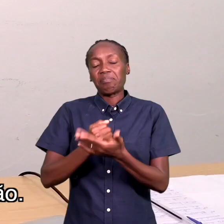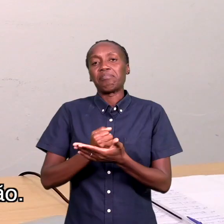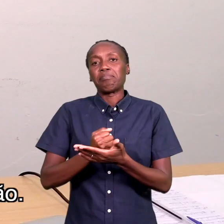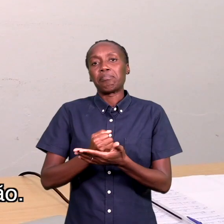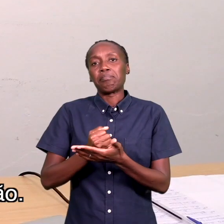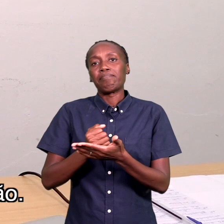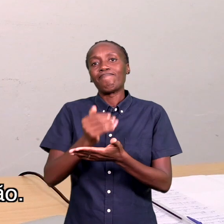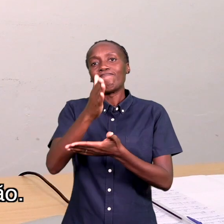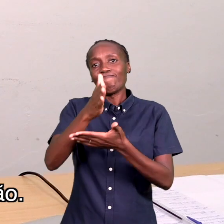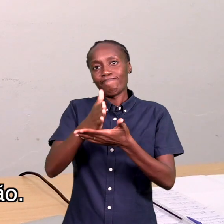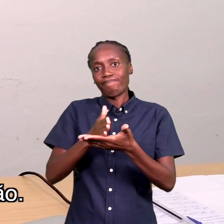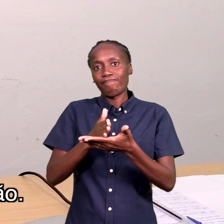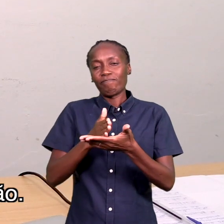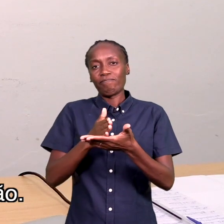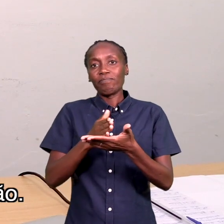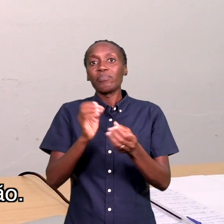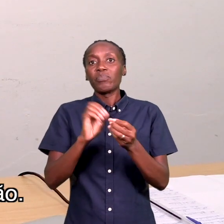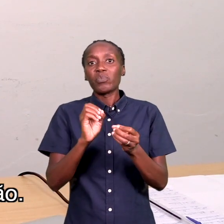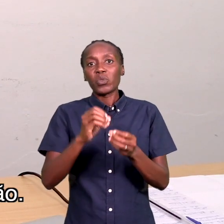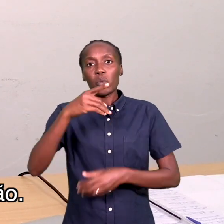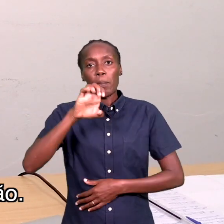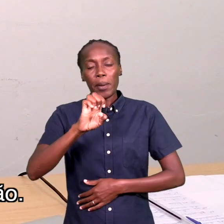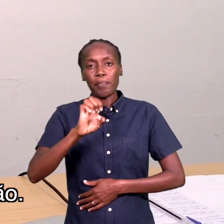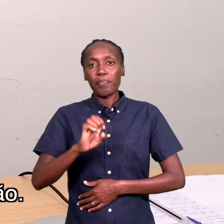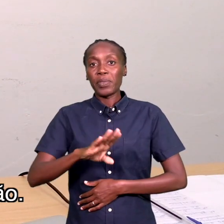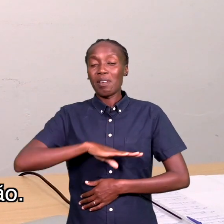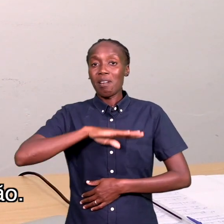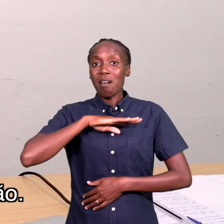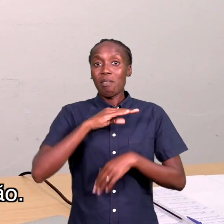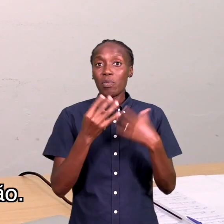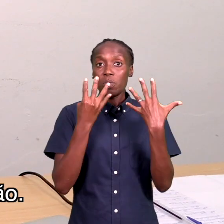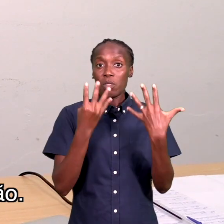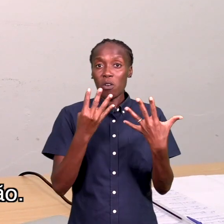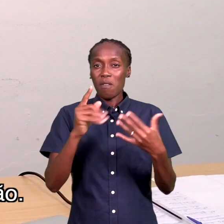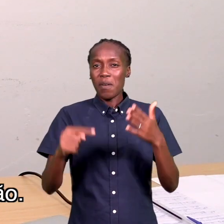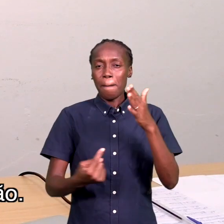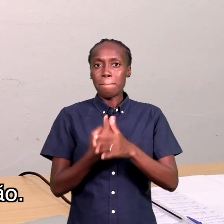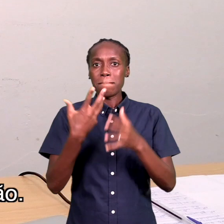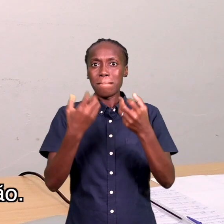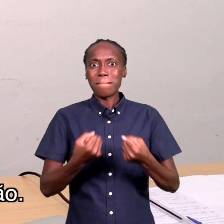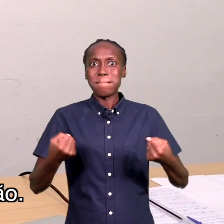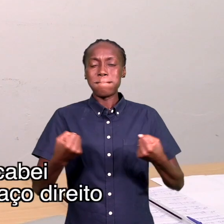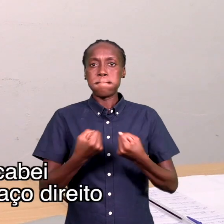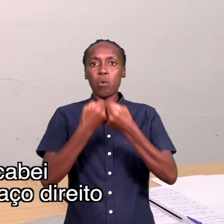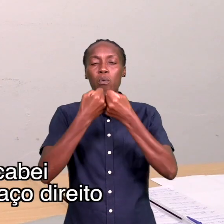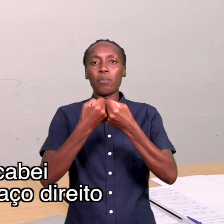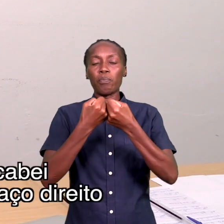Eu, aos nove anos de idade, sofri um acidente de viação.